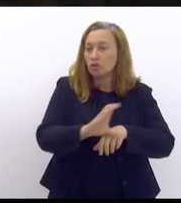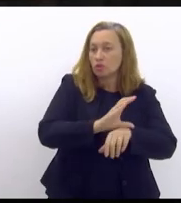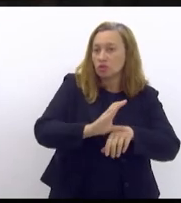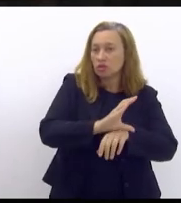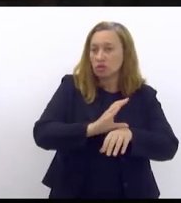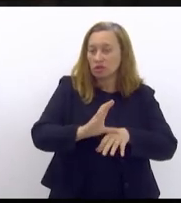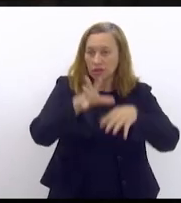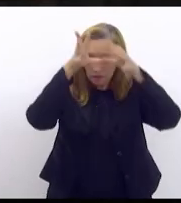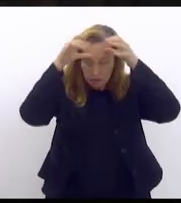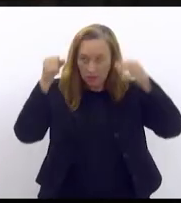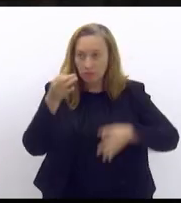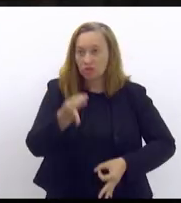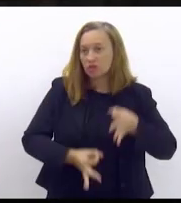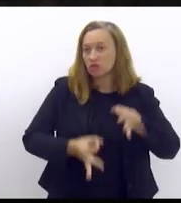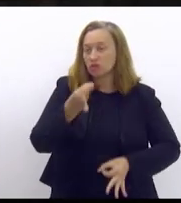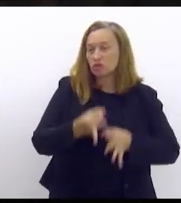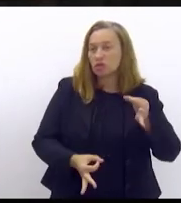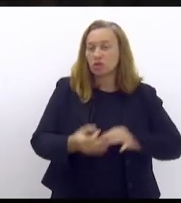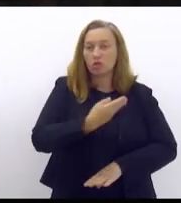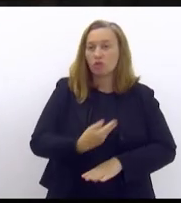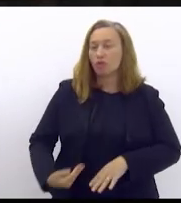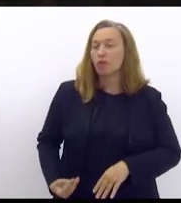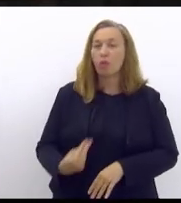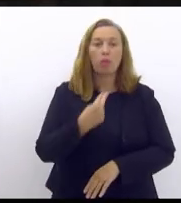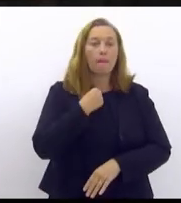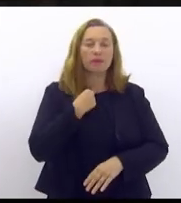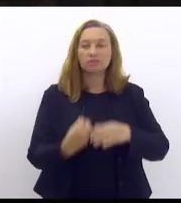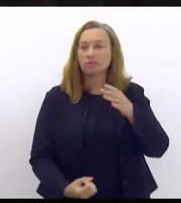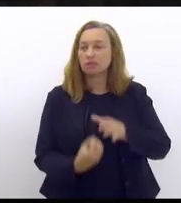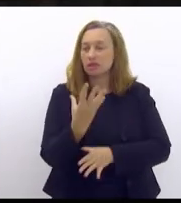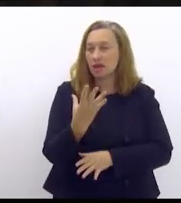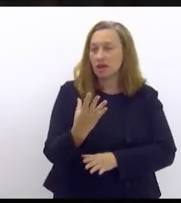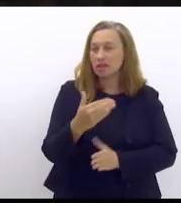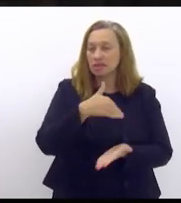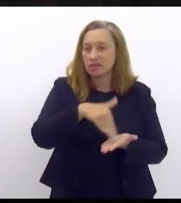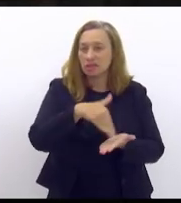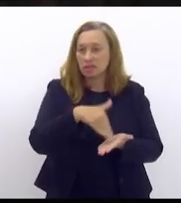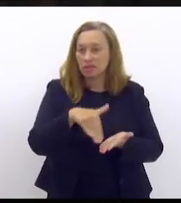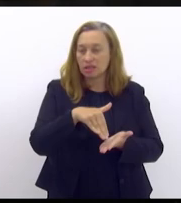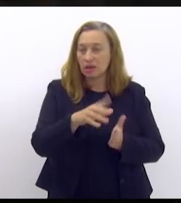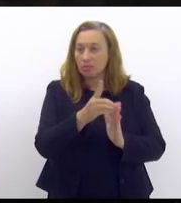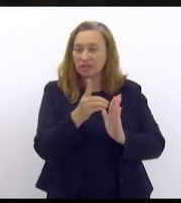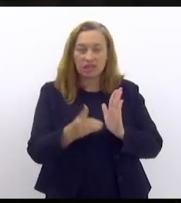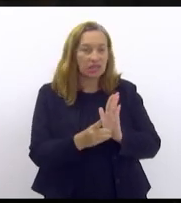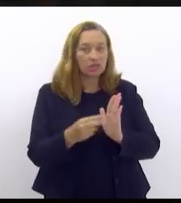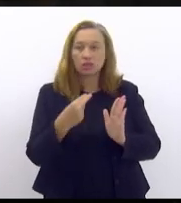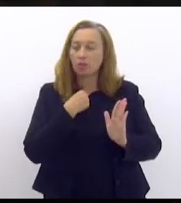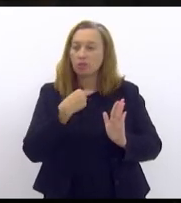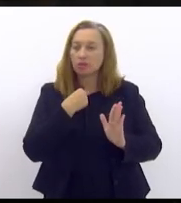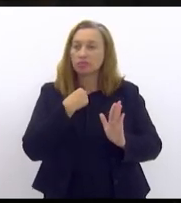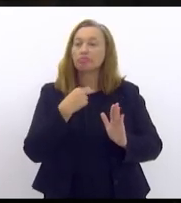de Justiça, que o governo não pode criar secretaria por decreto, tem que ser por lei.